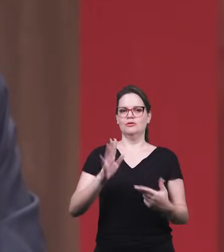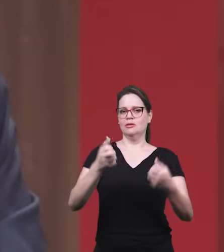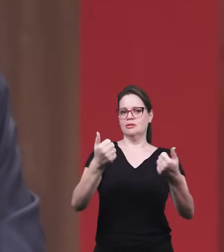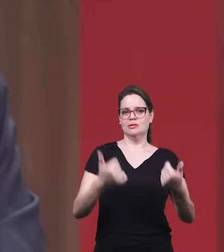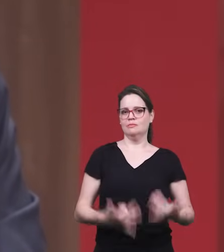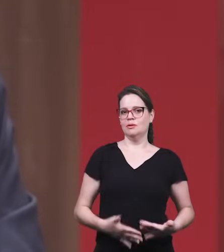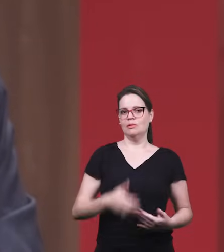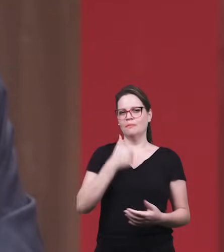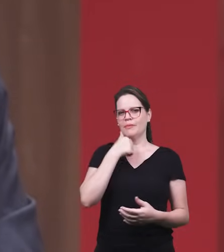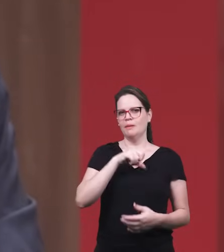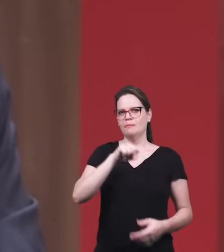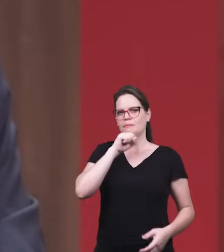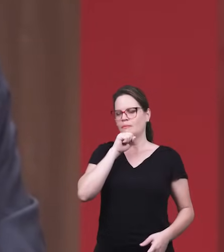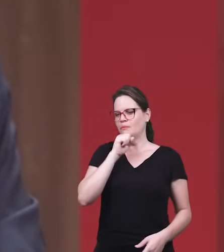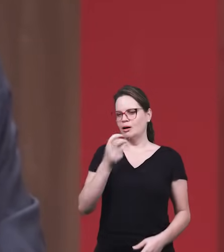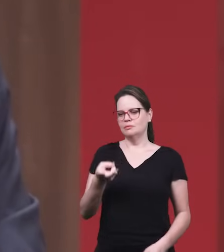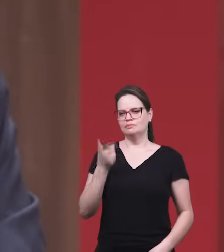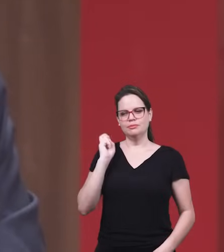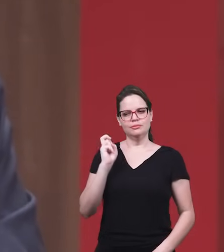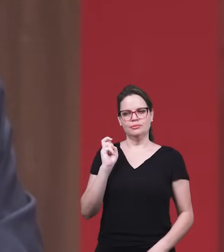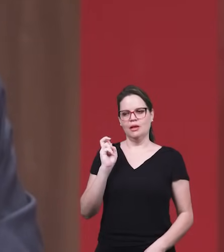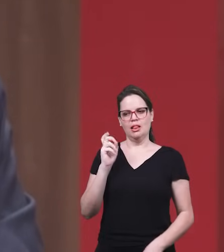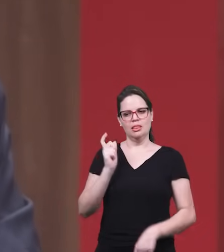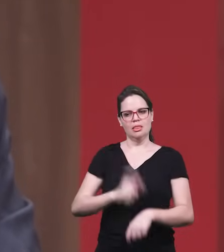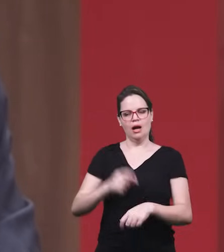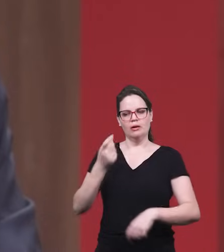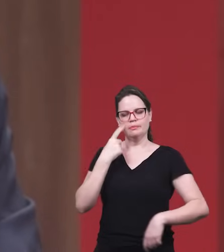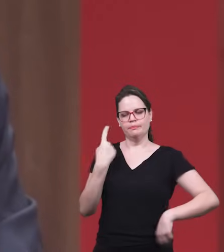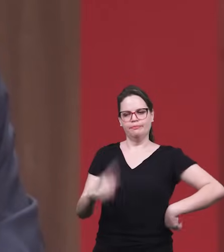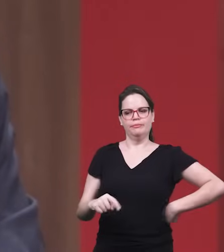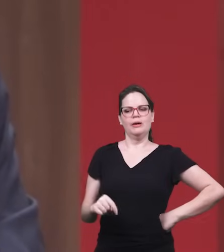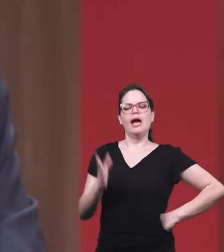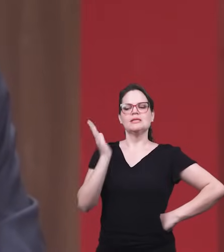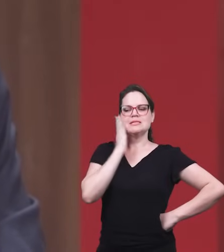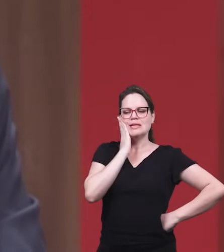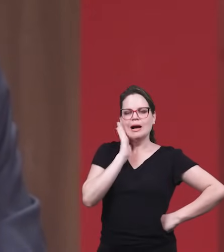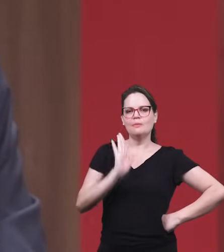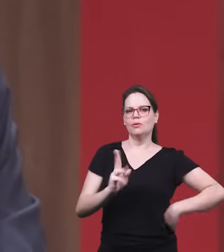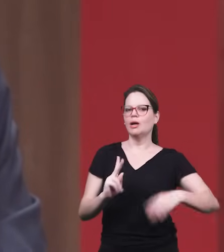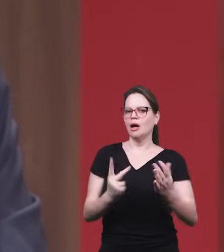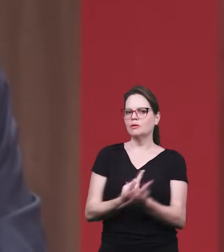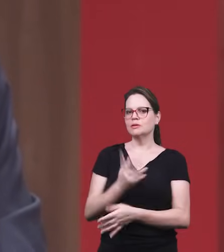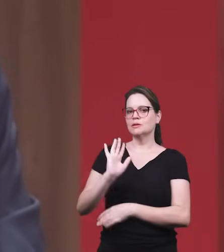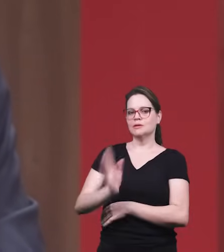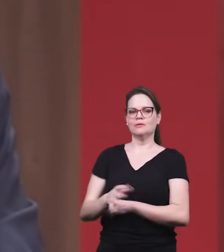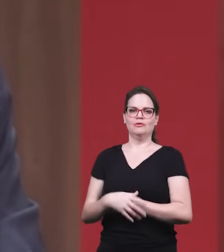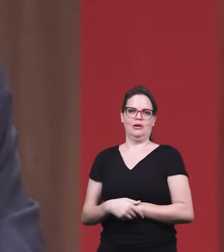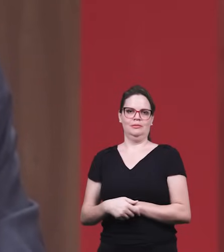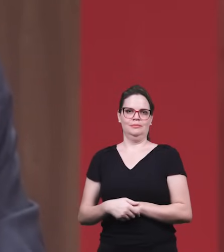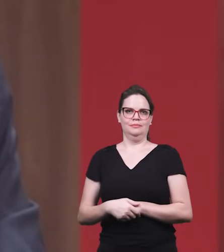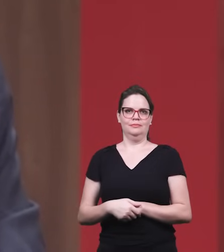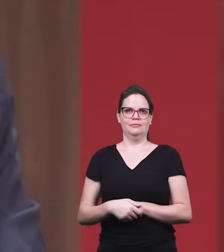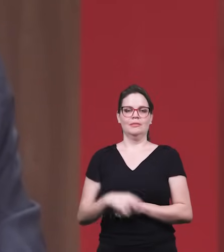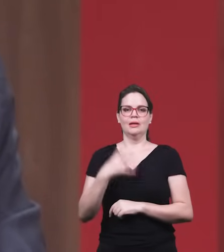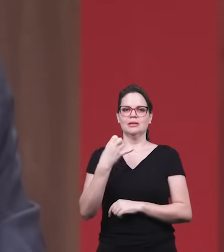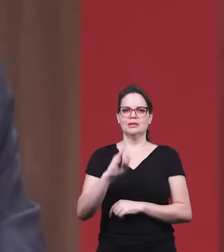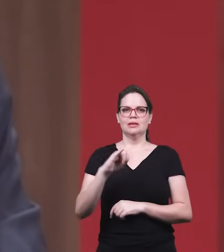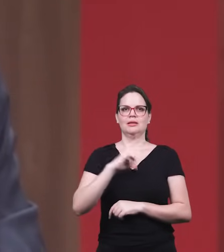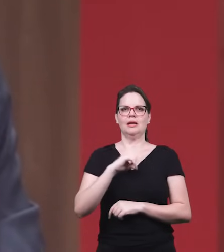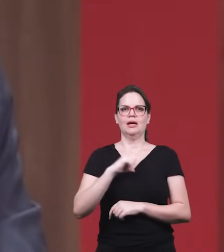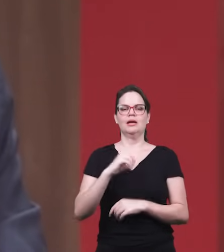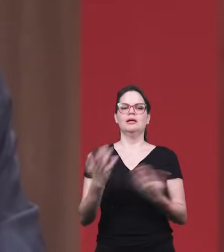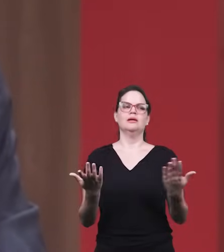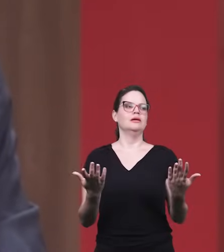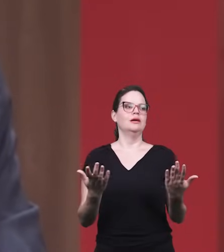mães, elas veem assim no instante. Aconteceu, elas estão vendo. E aquelas que têm por alguma necessidade